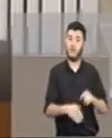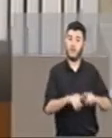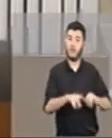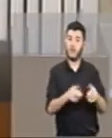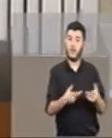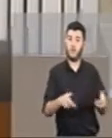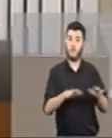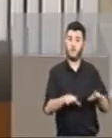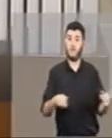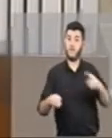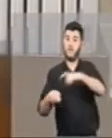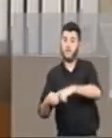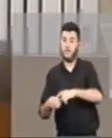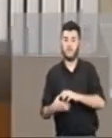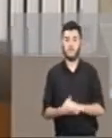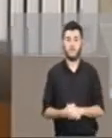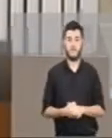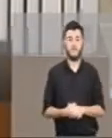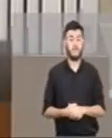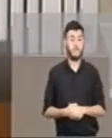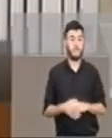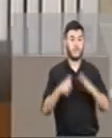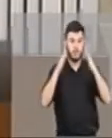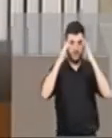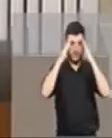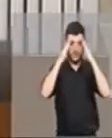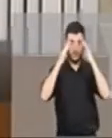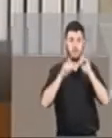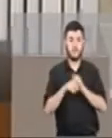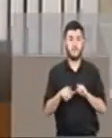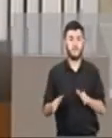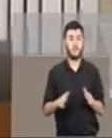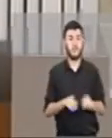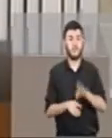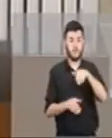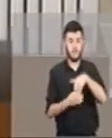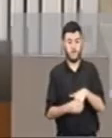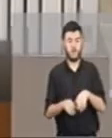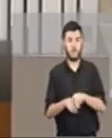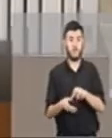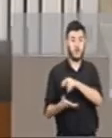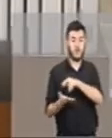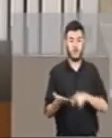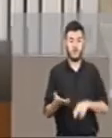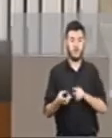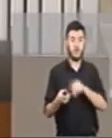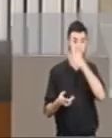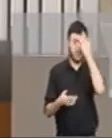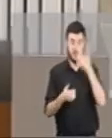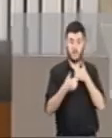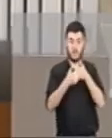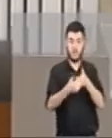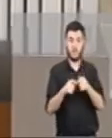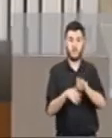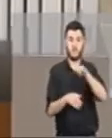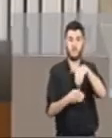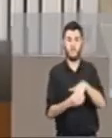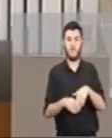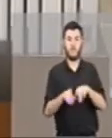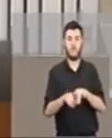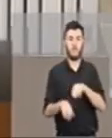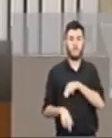aos votos do relator e dos que acompanharam e aos percussentes votos do ministro Marco Aurélio e do ministro Celso de